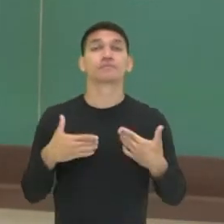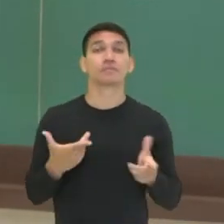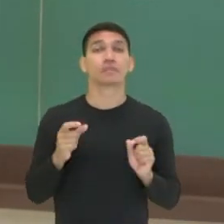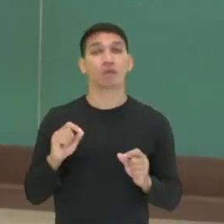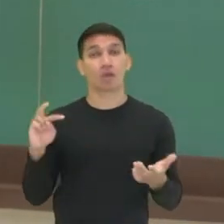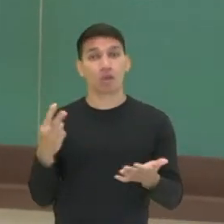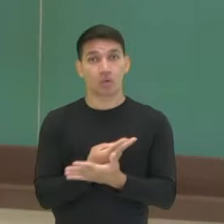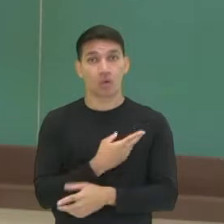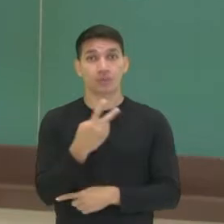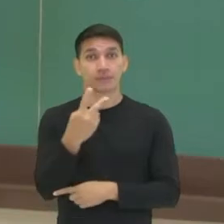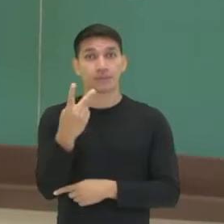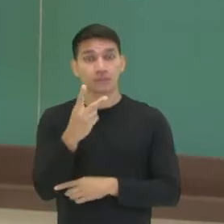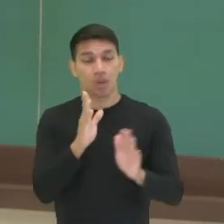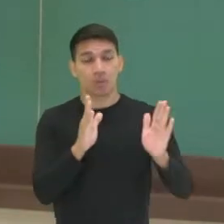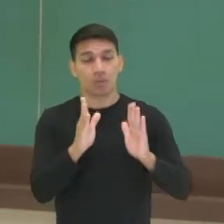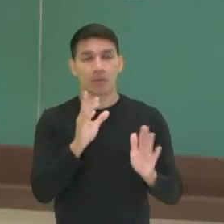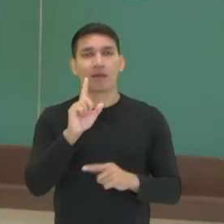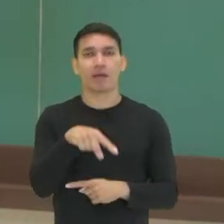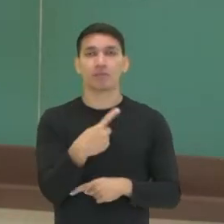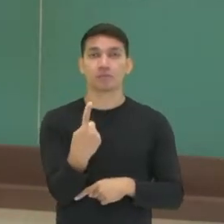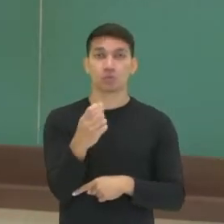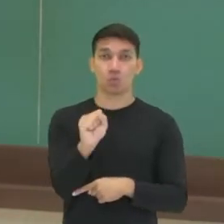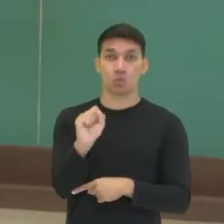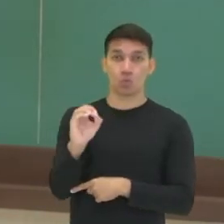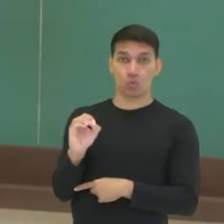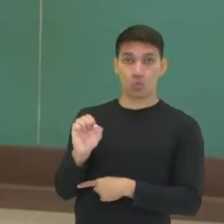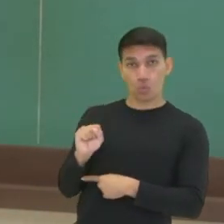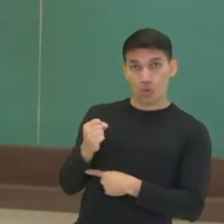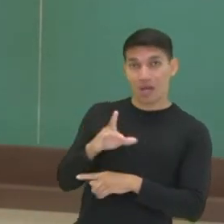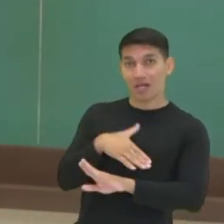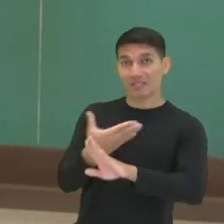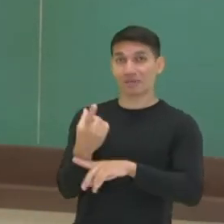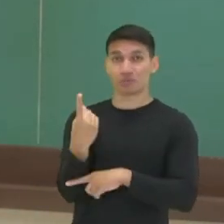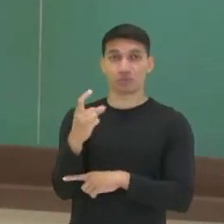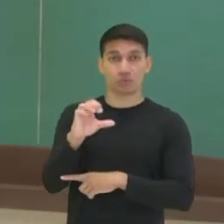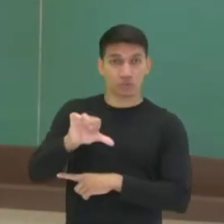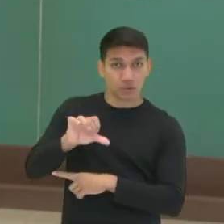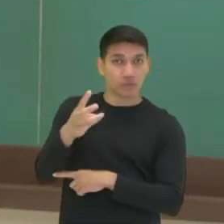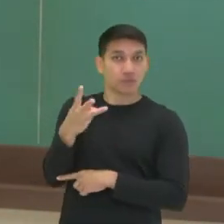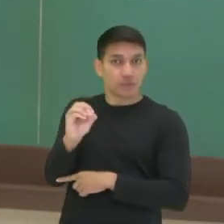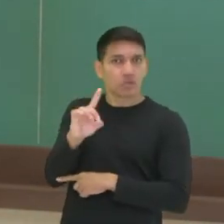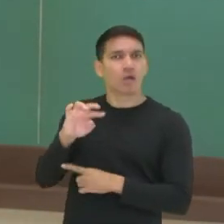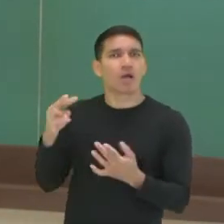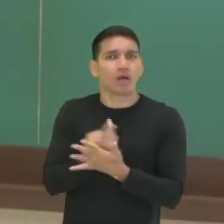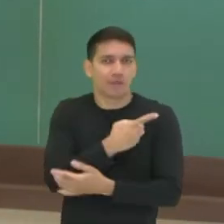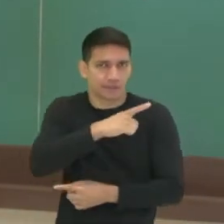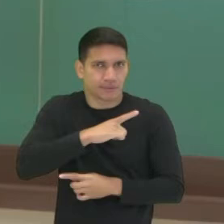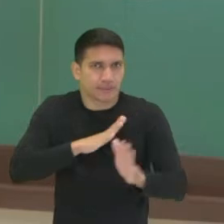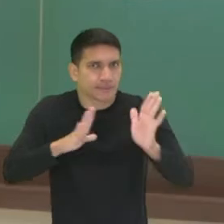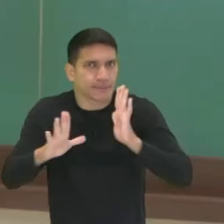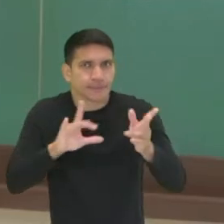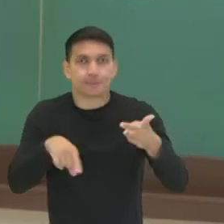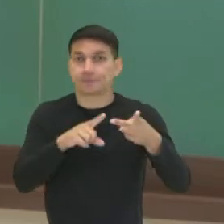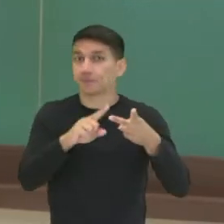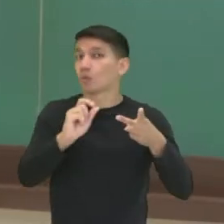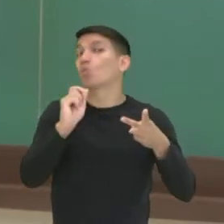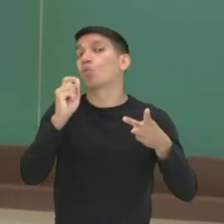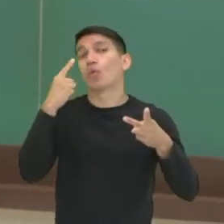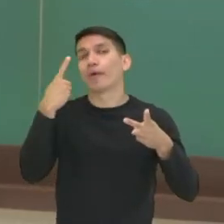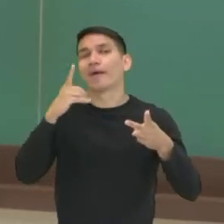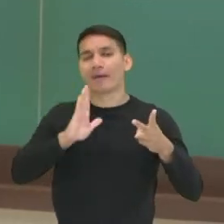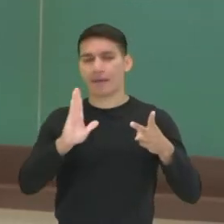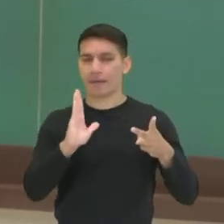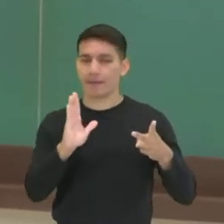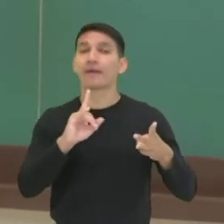segundo período então foi de 1808 até 1930. E o que aconteceu nesse período? Nesse período então, houve a